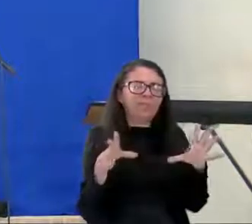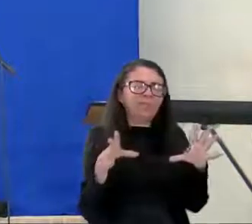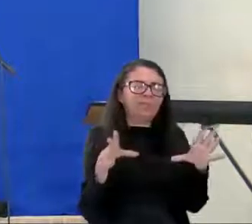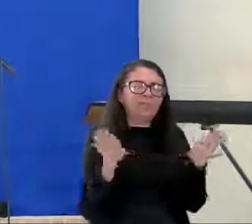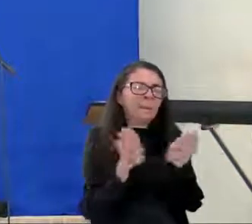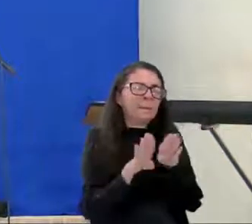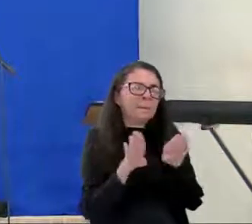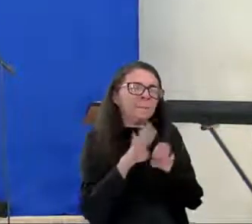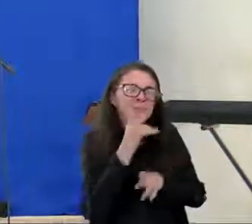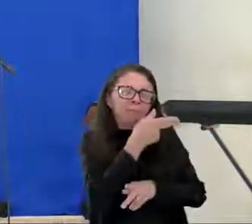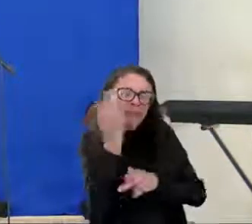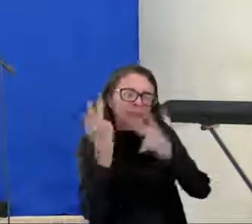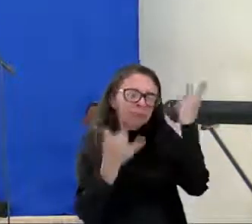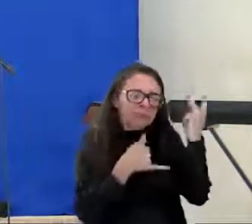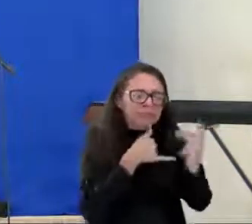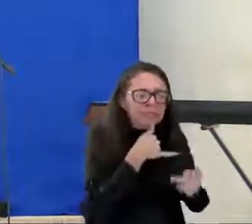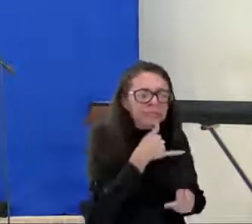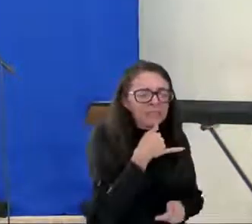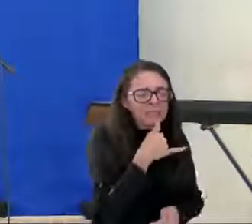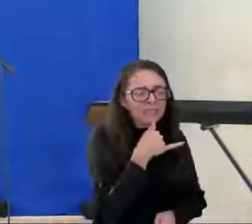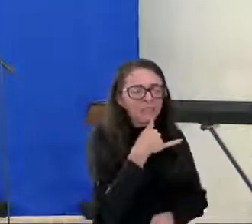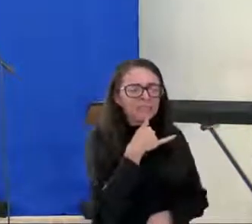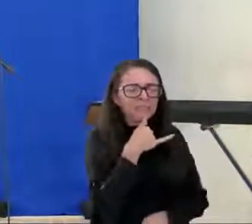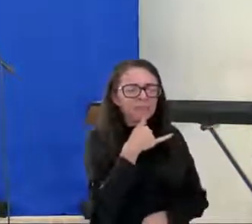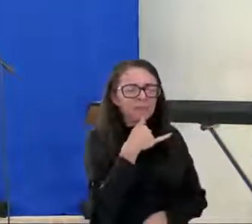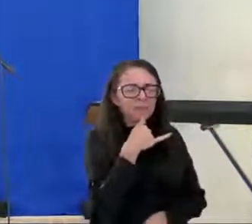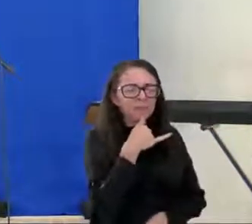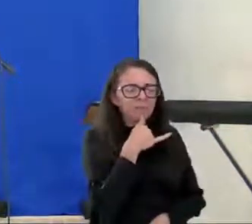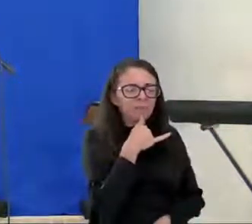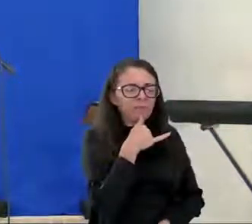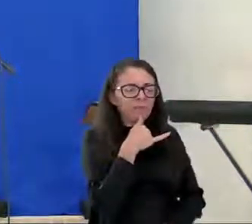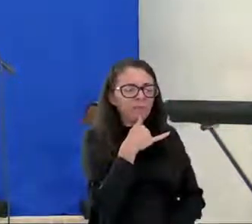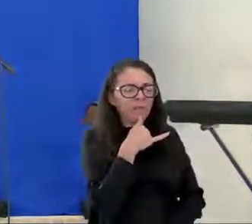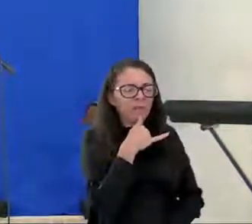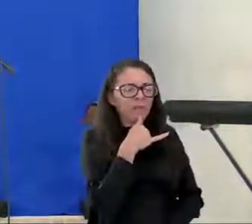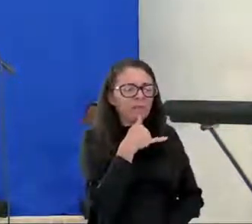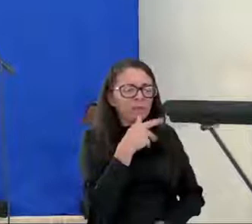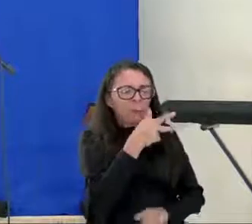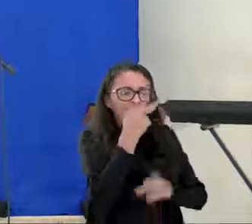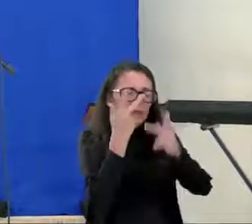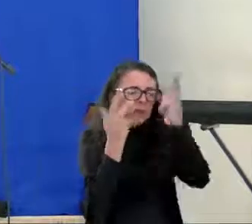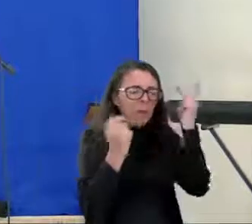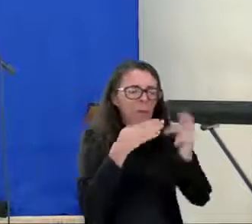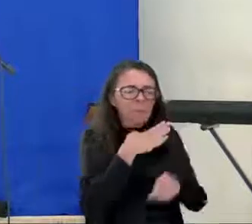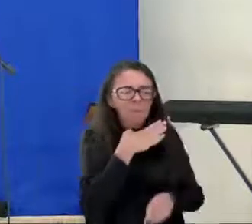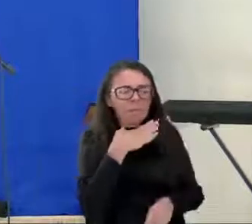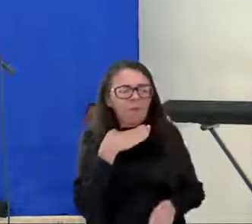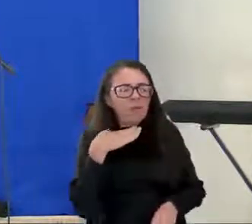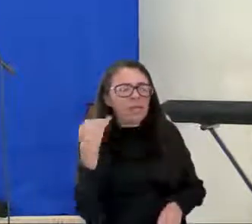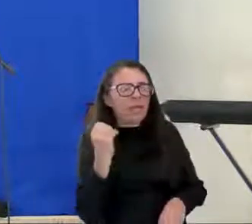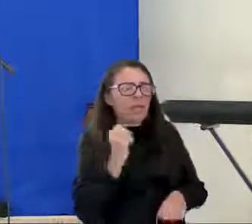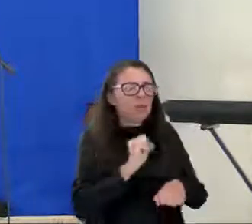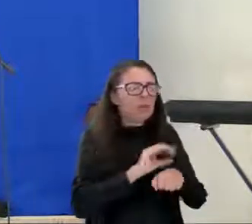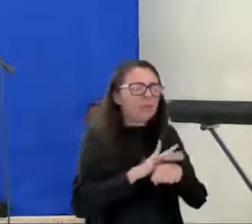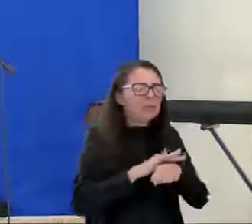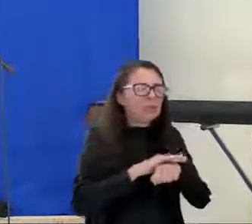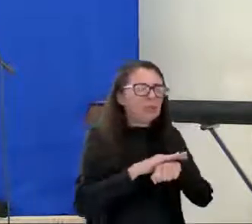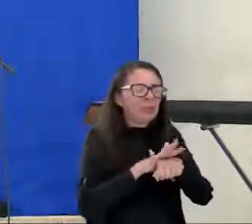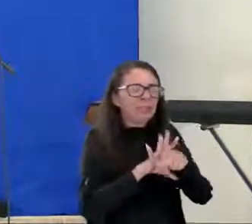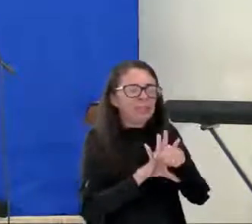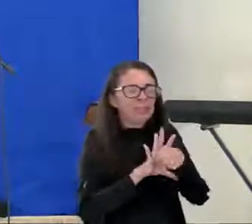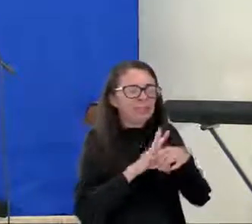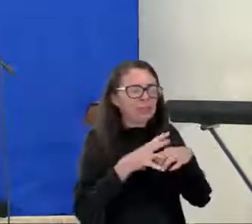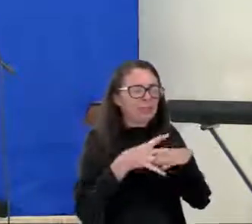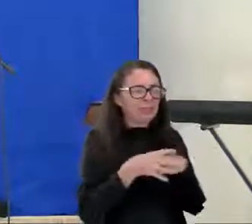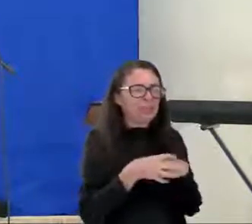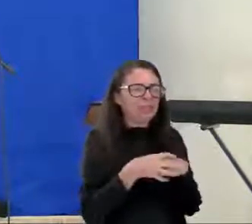que falamos agora do irmão Marildo, do João, da Natália, do Giovanni, Senhor, aqui da nossa igreja, e de todos os que não são